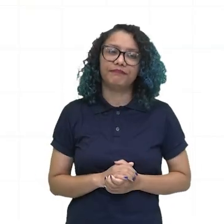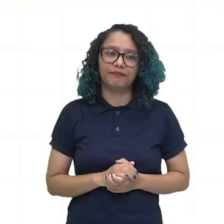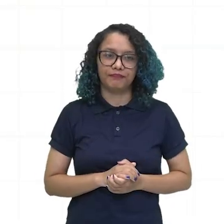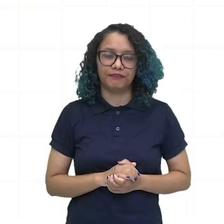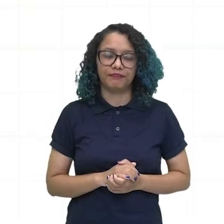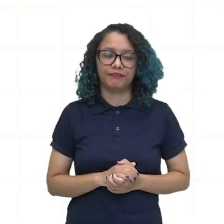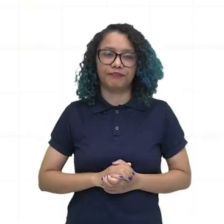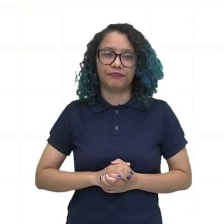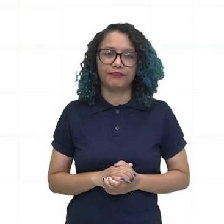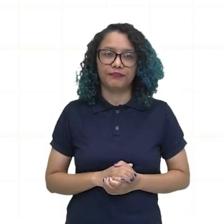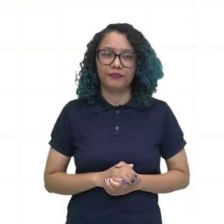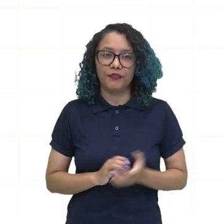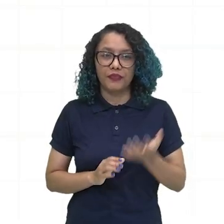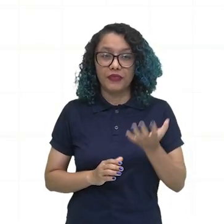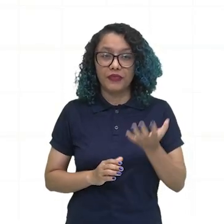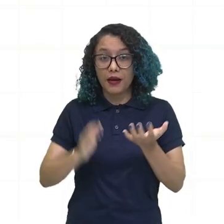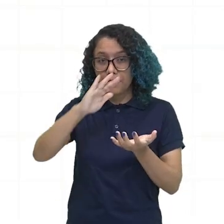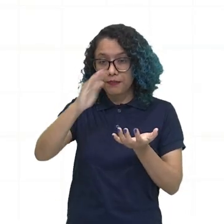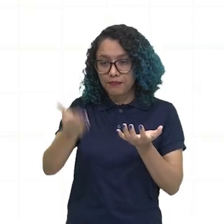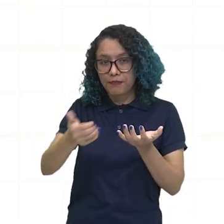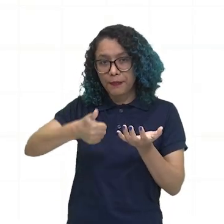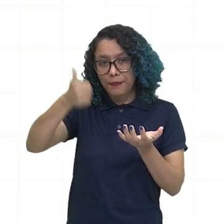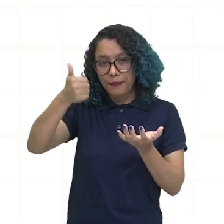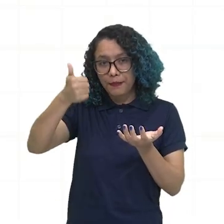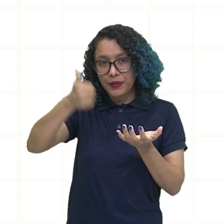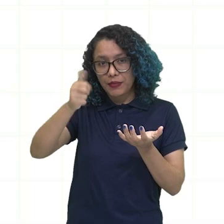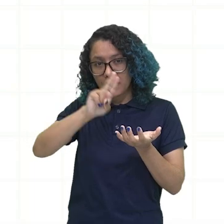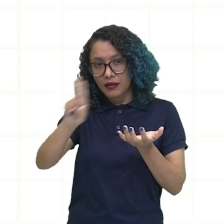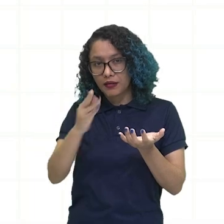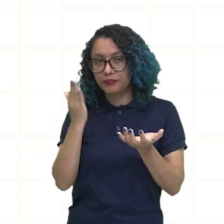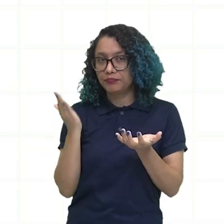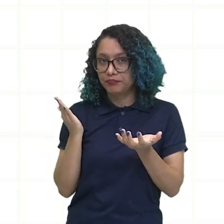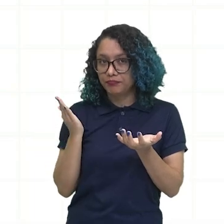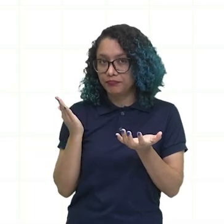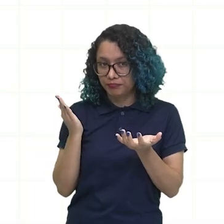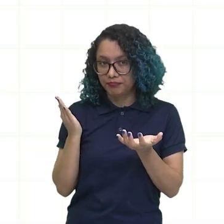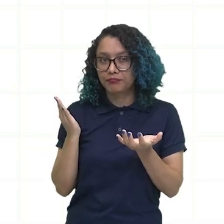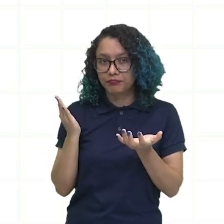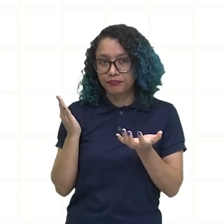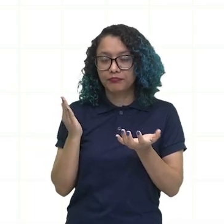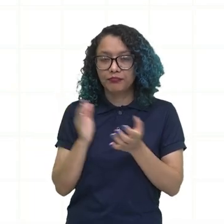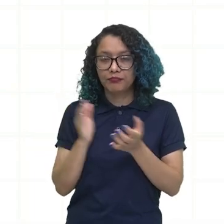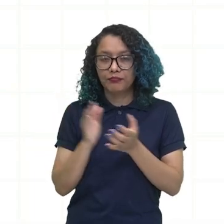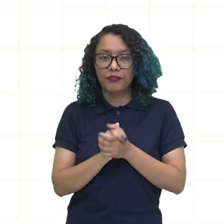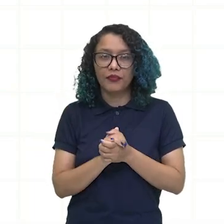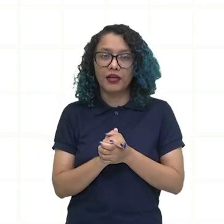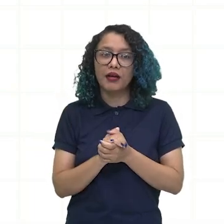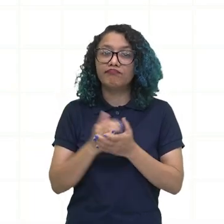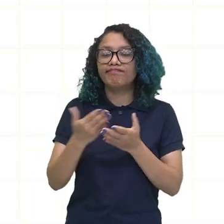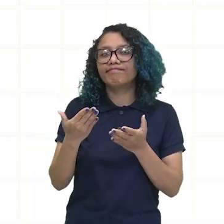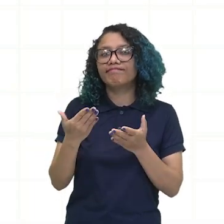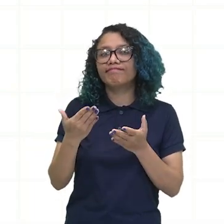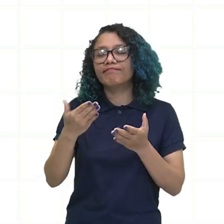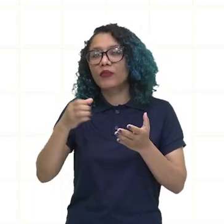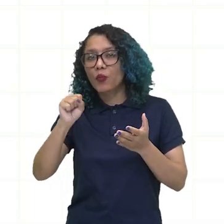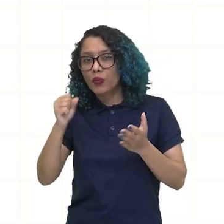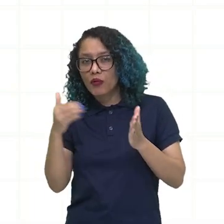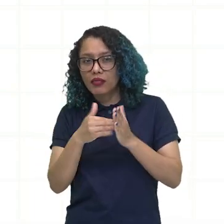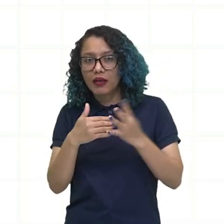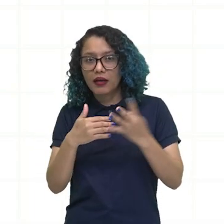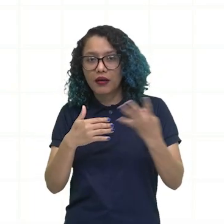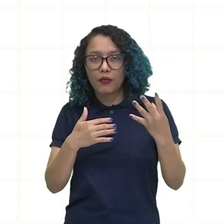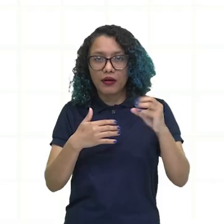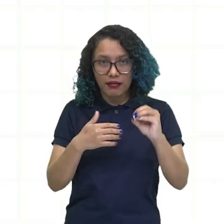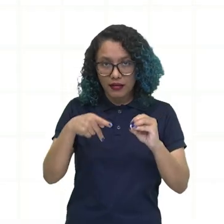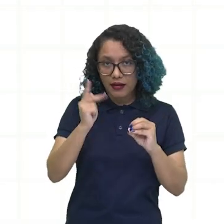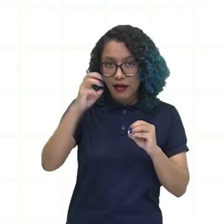nós temos a crosta terrestre, certo? Ela tem de 8 a 40